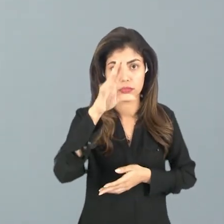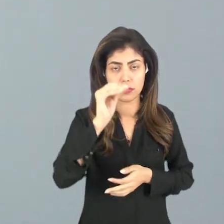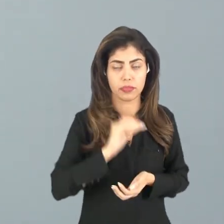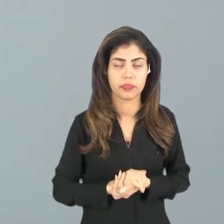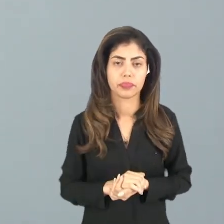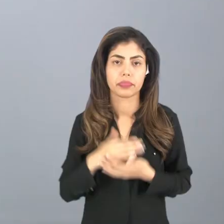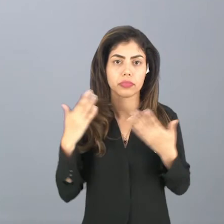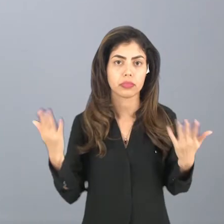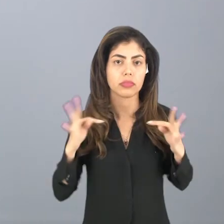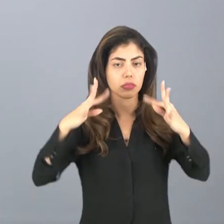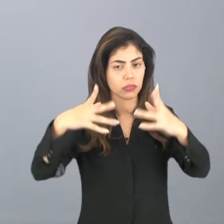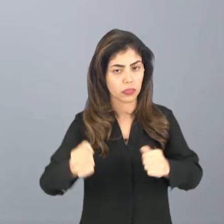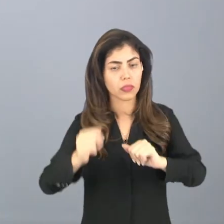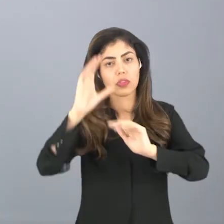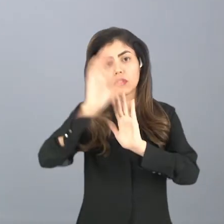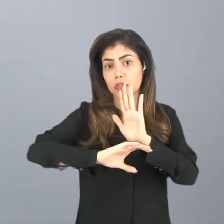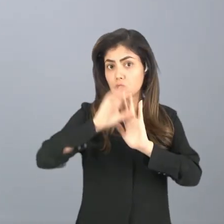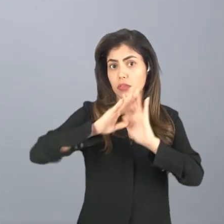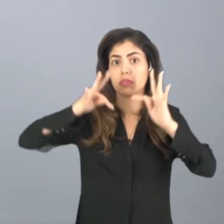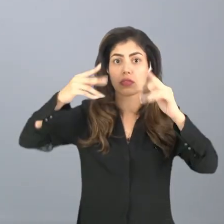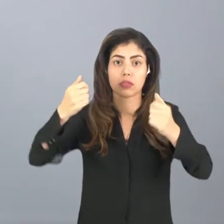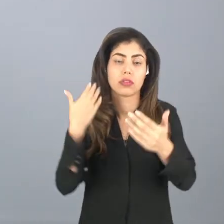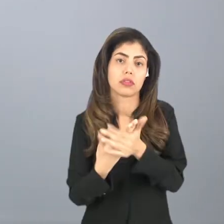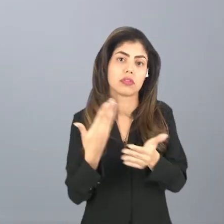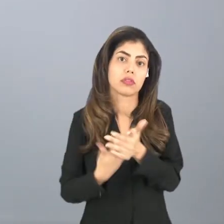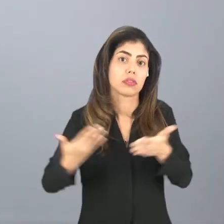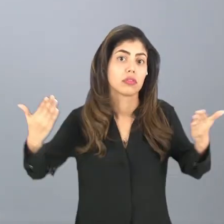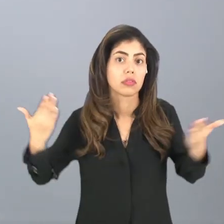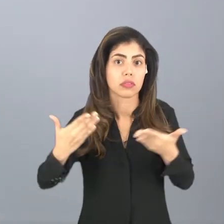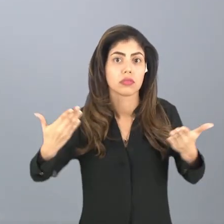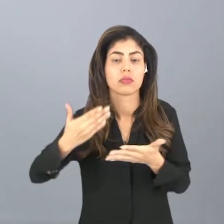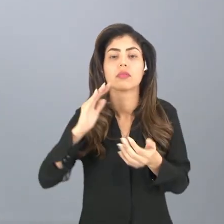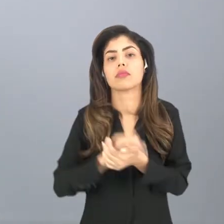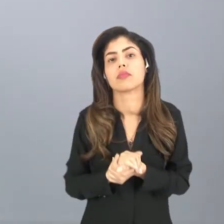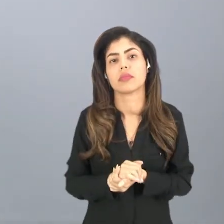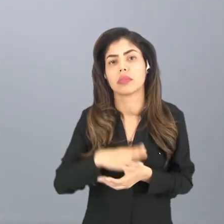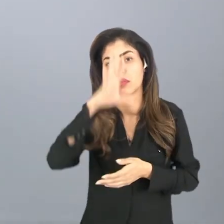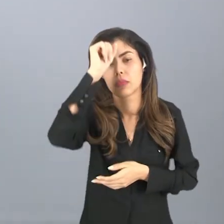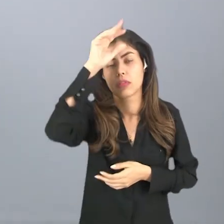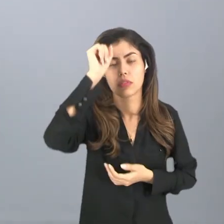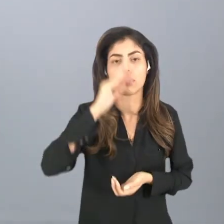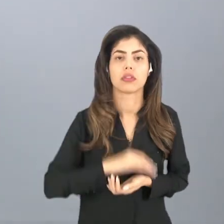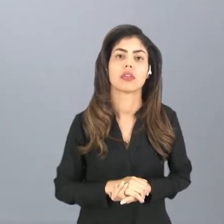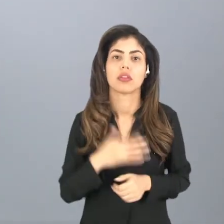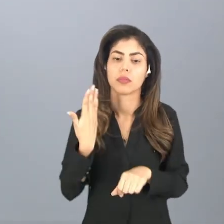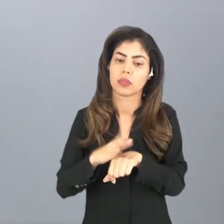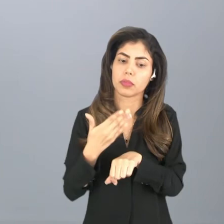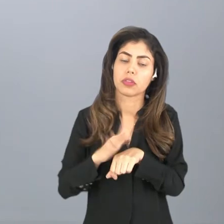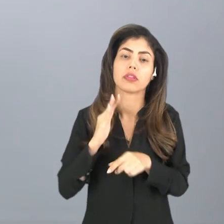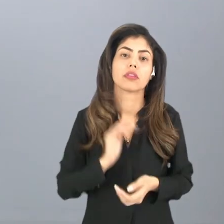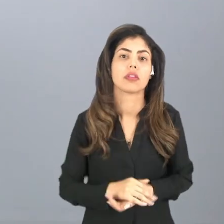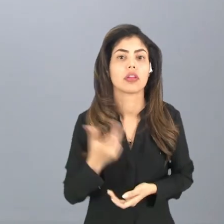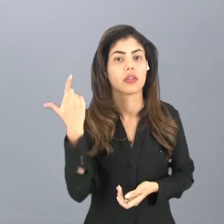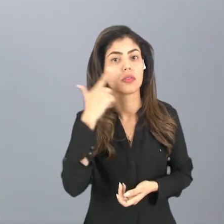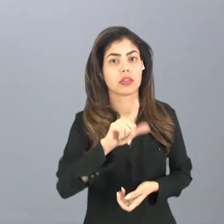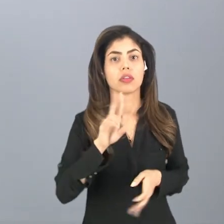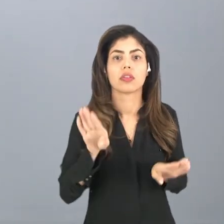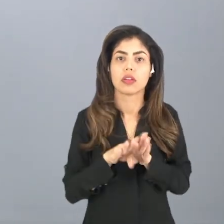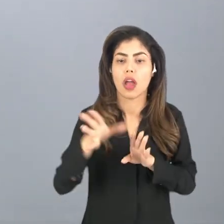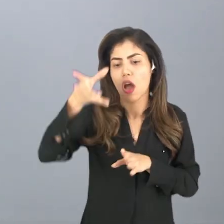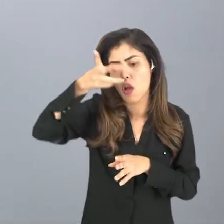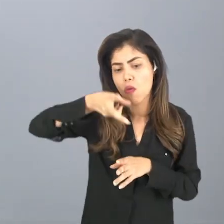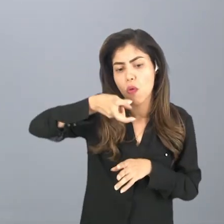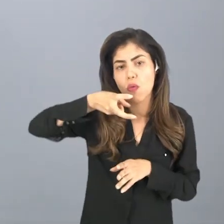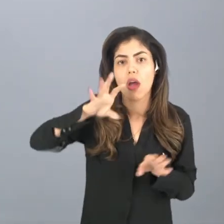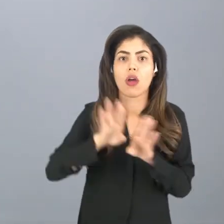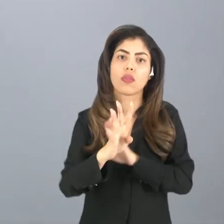certo? Então, todo o conteúdo, tudo que eu vou estudar, tudo que eu pretendo aprender, quanto mais eu pratico, mais eu consigo adquirir